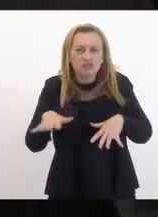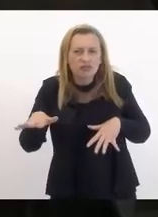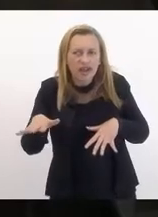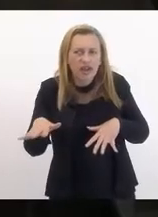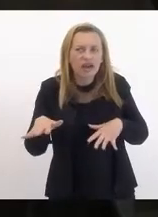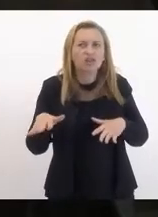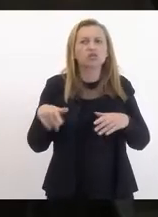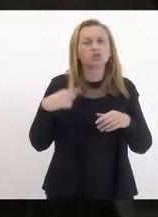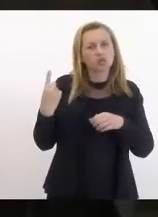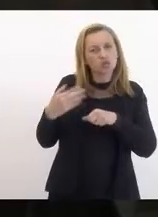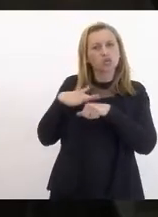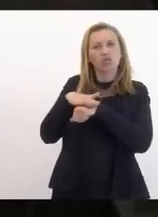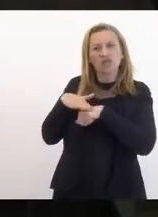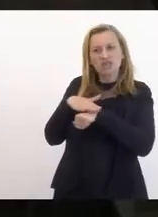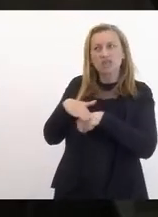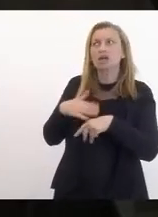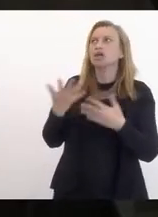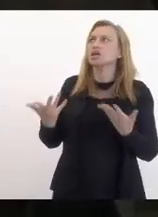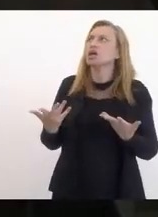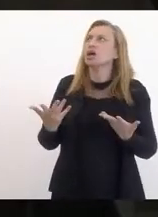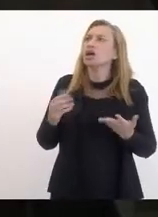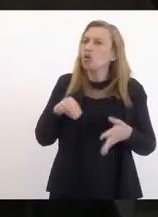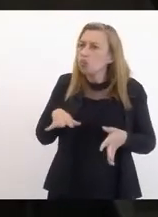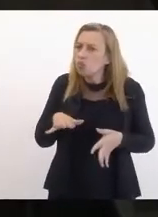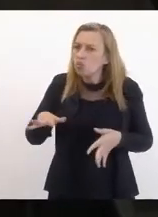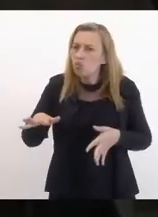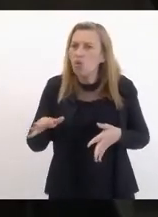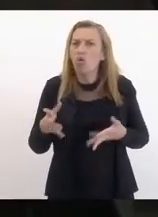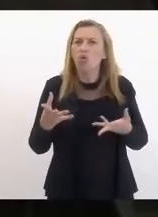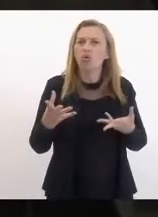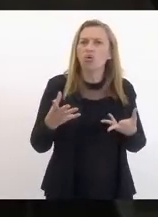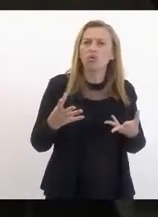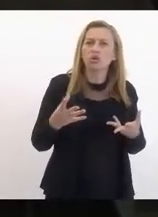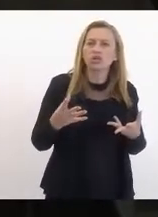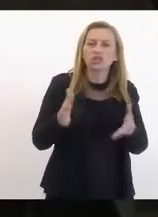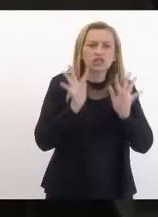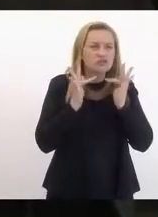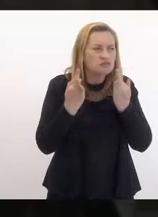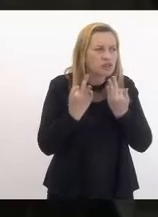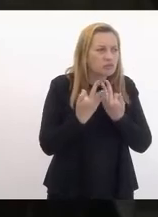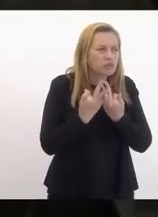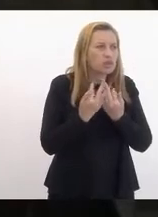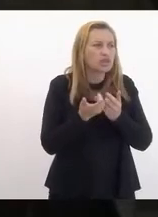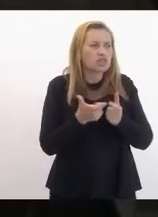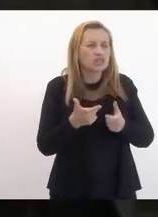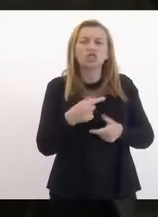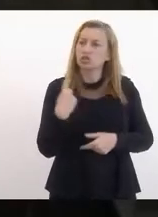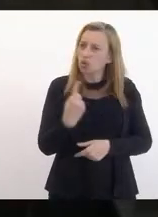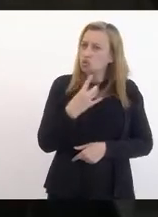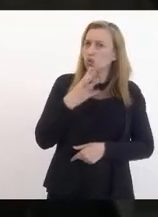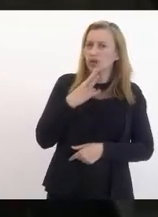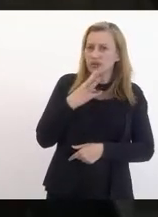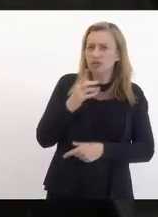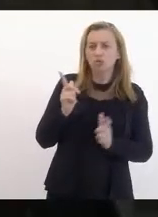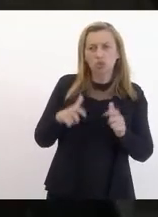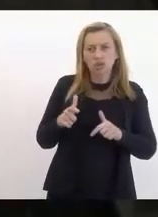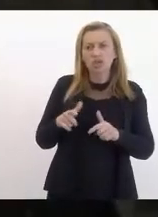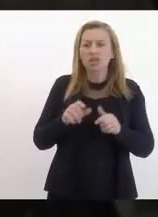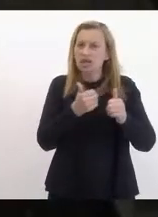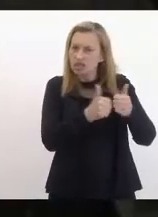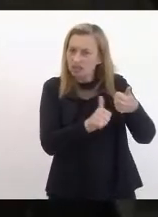nós conversamos que é um morro com a presença maciça de famílias, muitas delas nós conhecemos, que eles